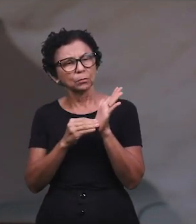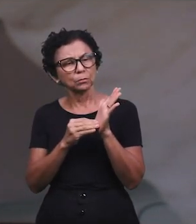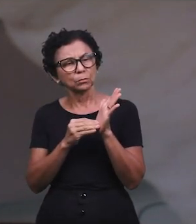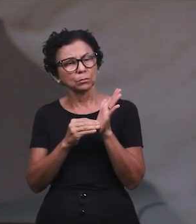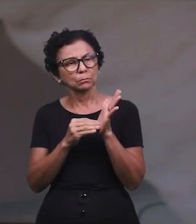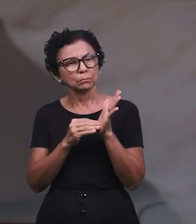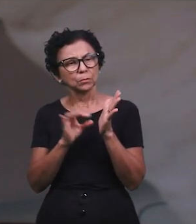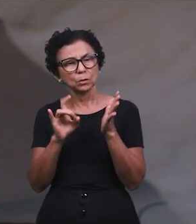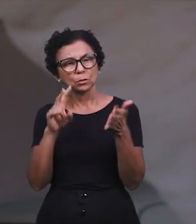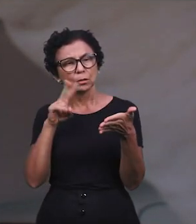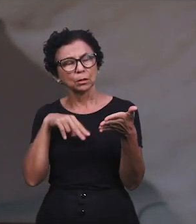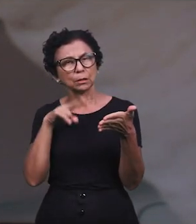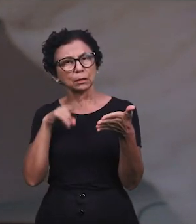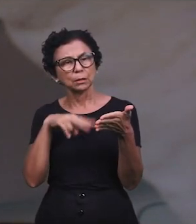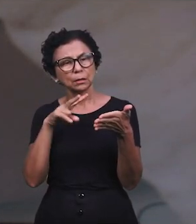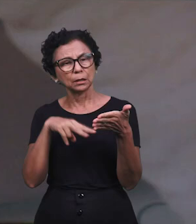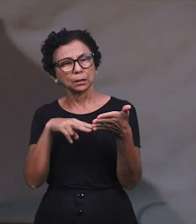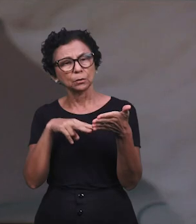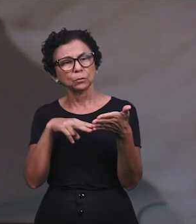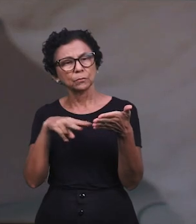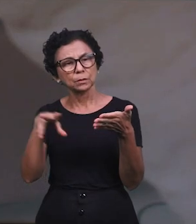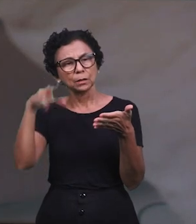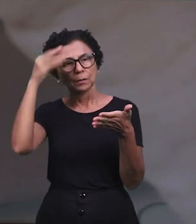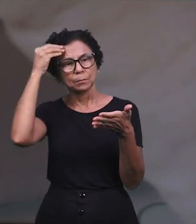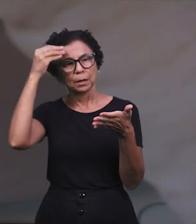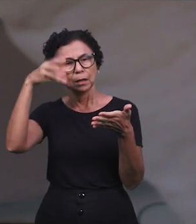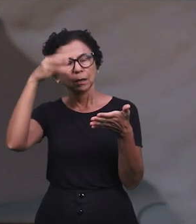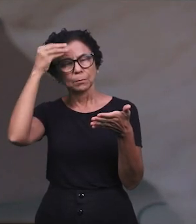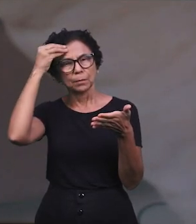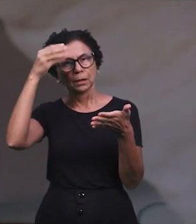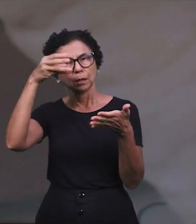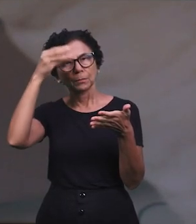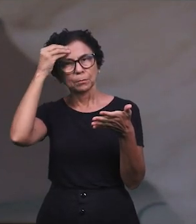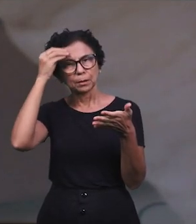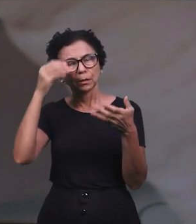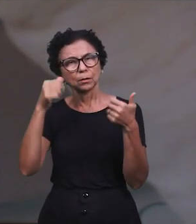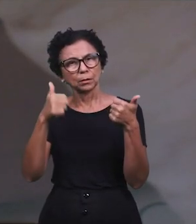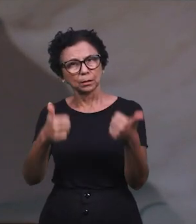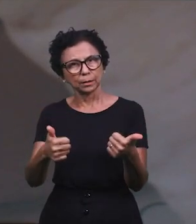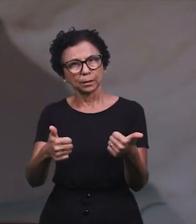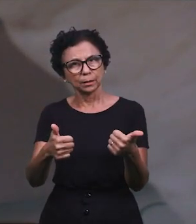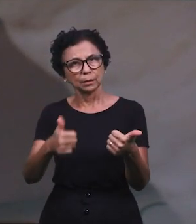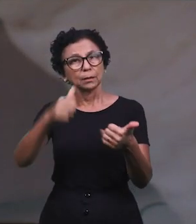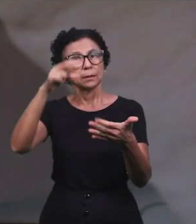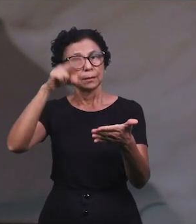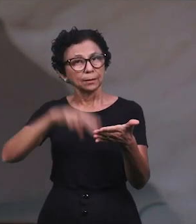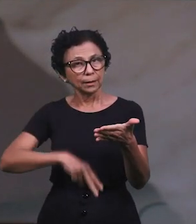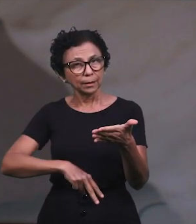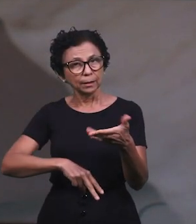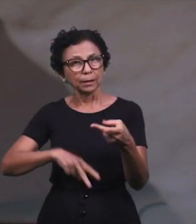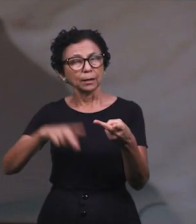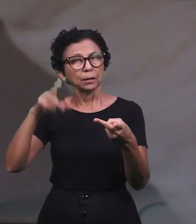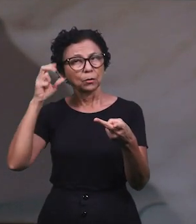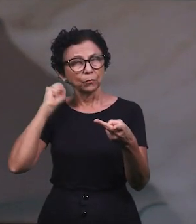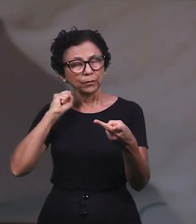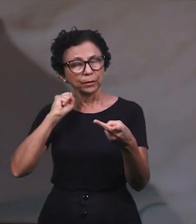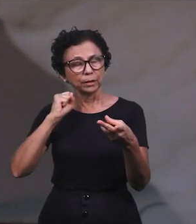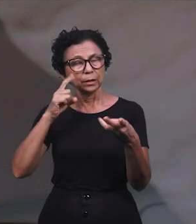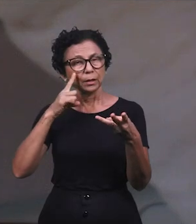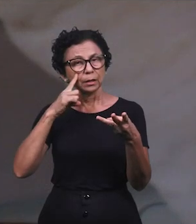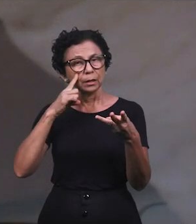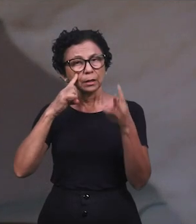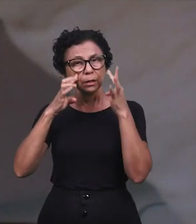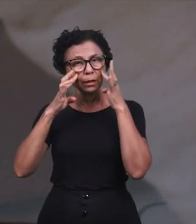apenas lendo o conteúdo, você está recebendo o conteúdo, tá certo? Então, ó, ler, escutar,